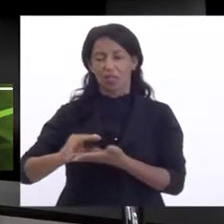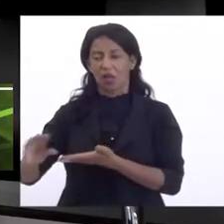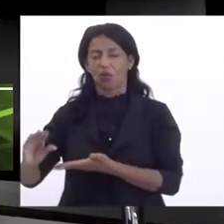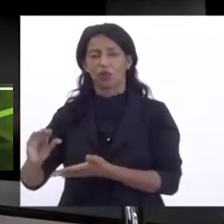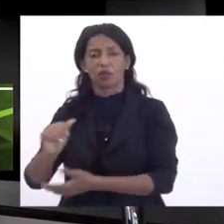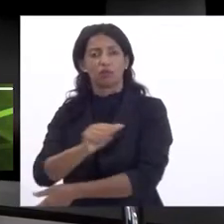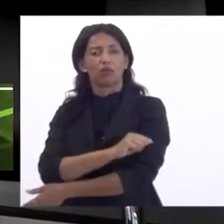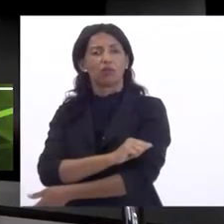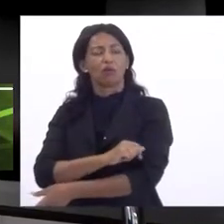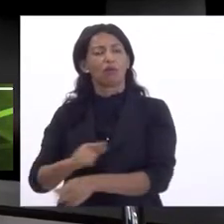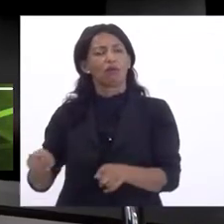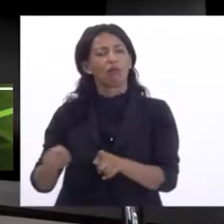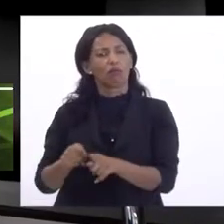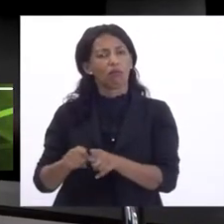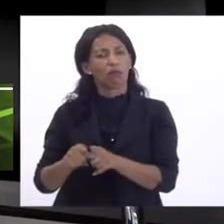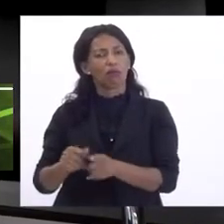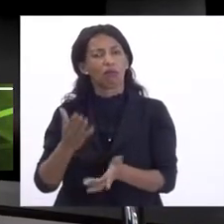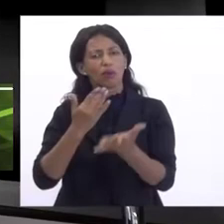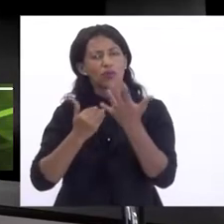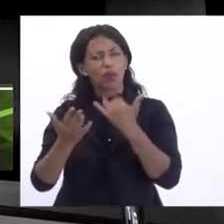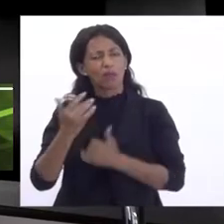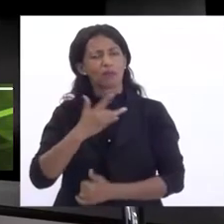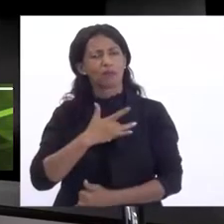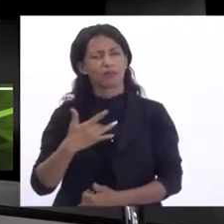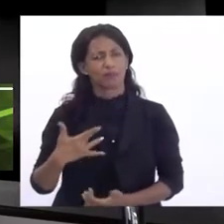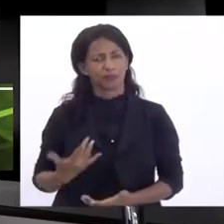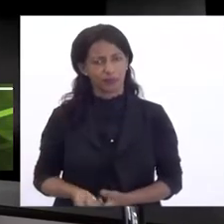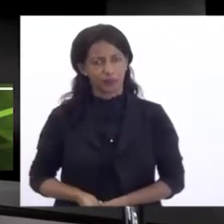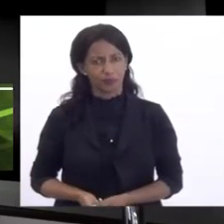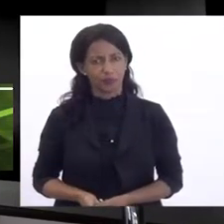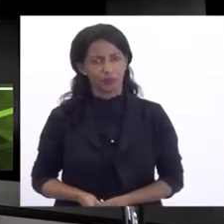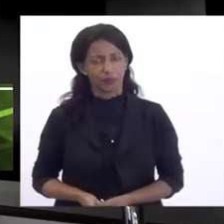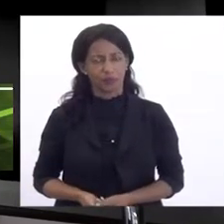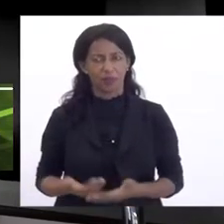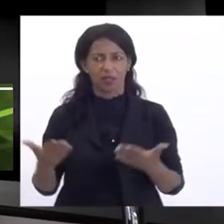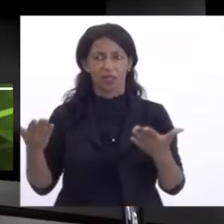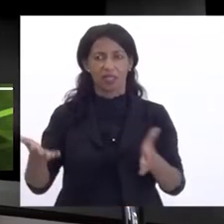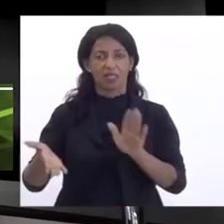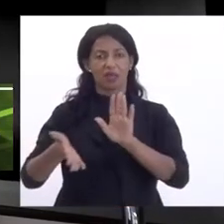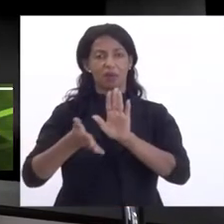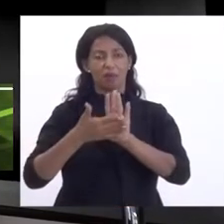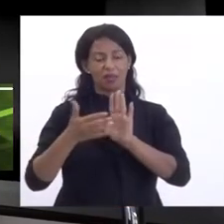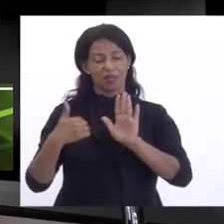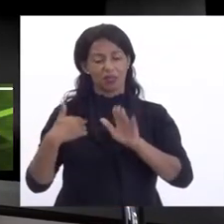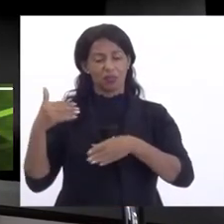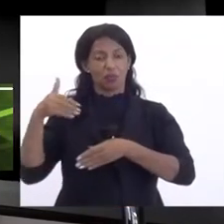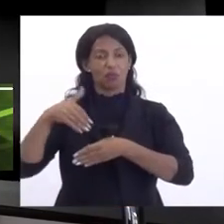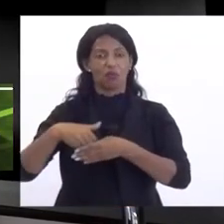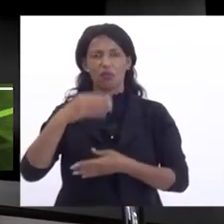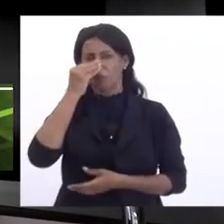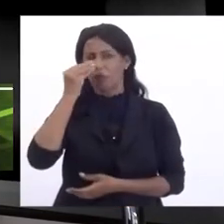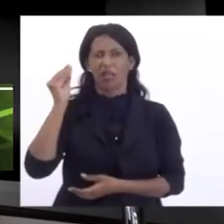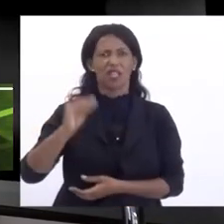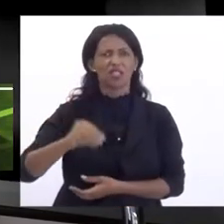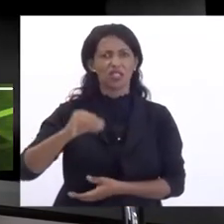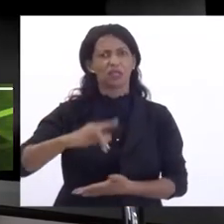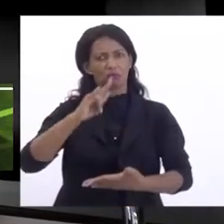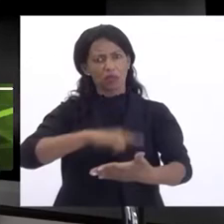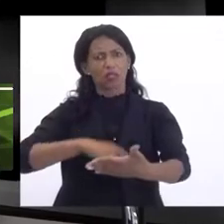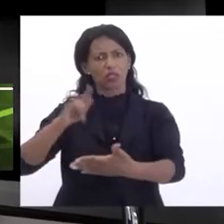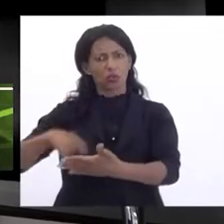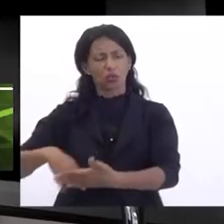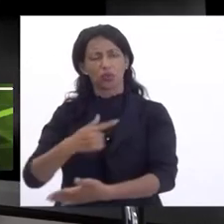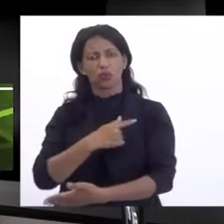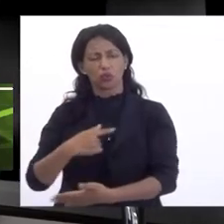estudantes, inclusive com sua alimentação ou saúde. Bem, este é o parecer do meu voto. Voto pela rejeição das contas